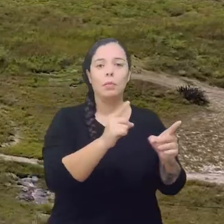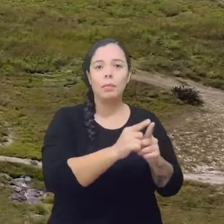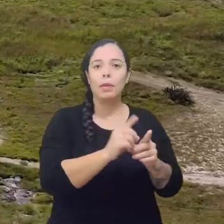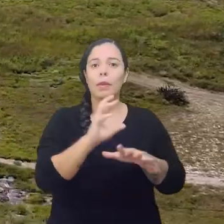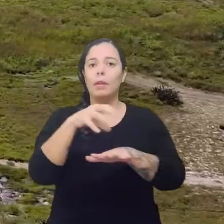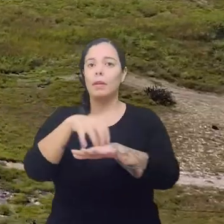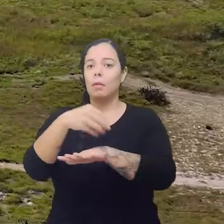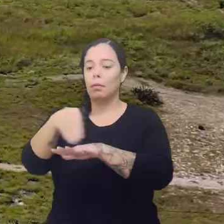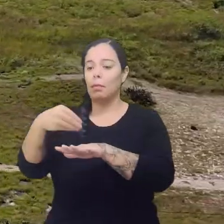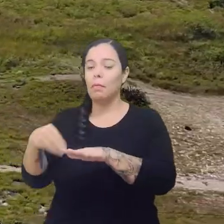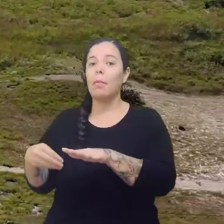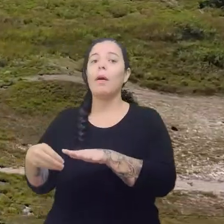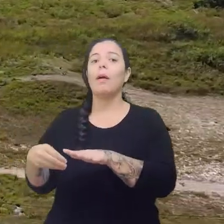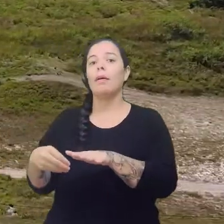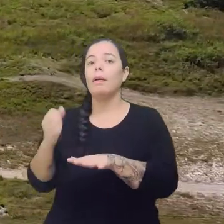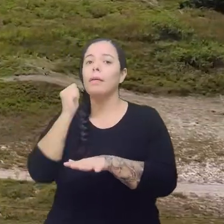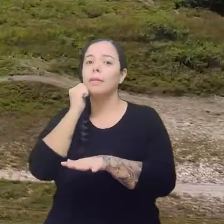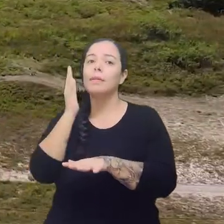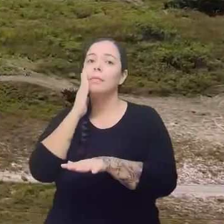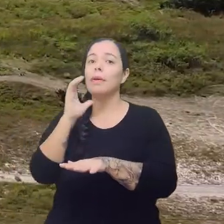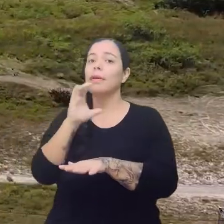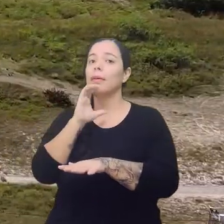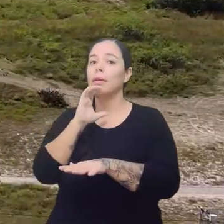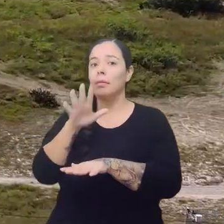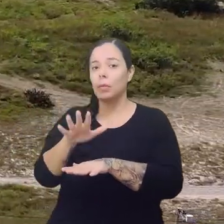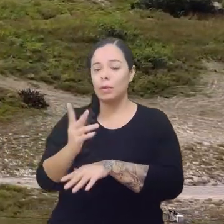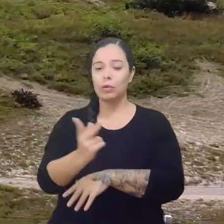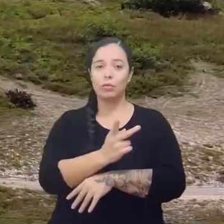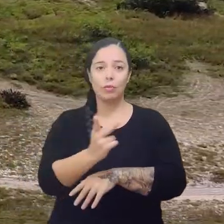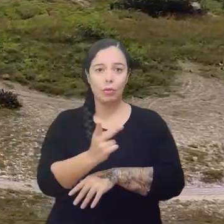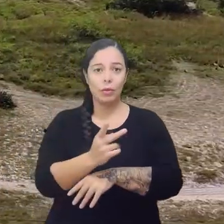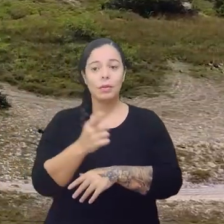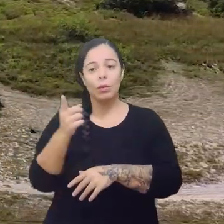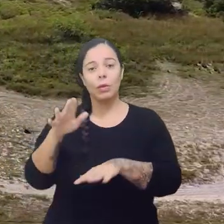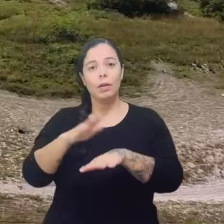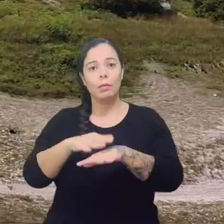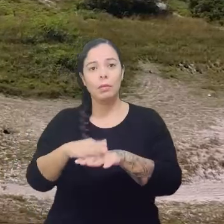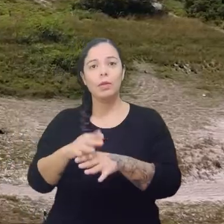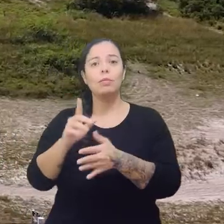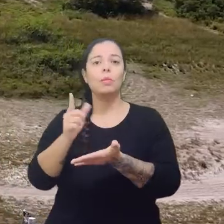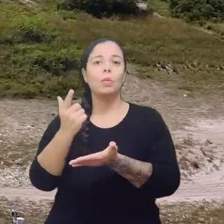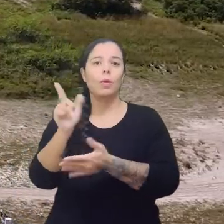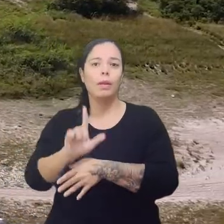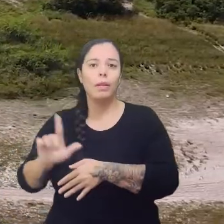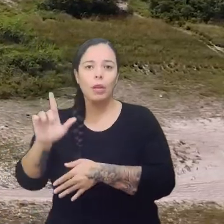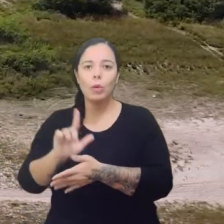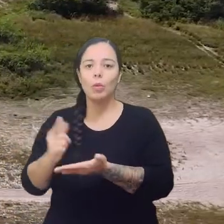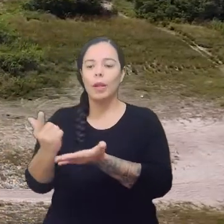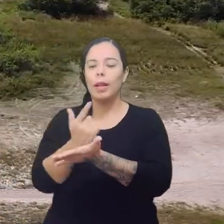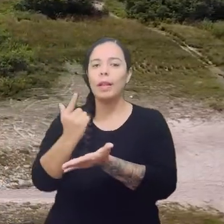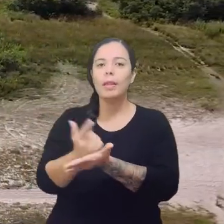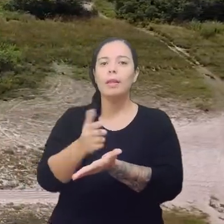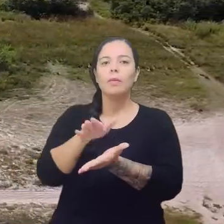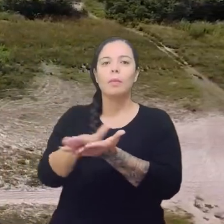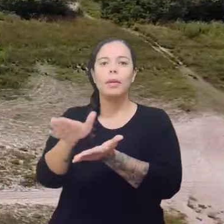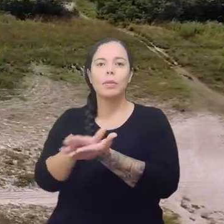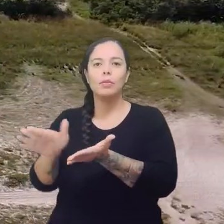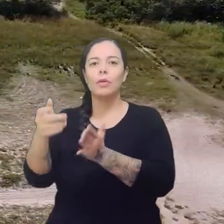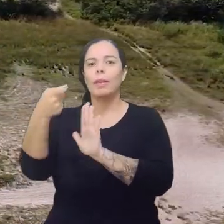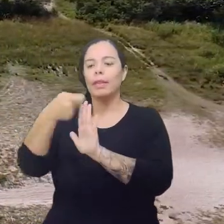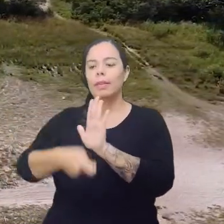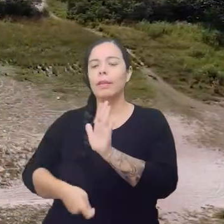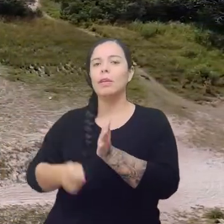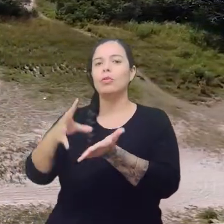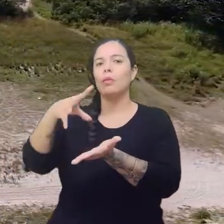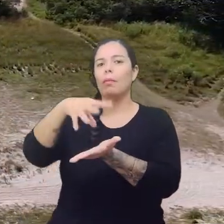arrumou para a gente a literatura, né, arrumou os livros, as publicações da Lina, as primeiras cópias xerox. O George